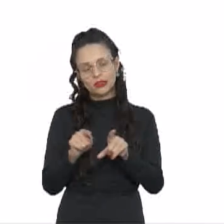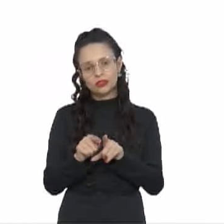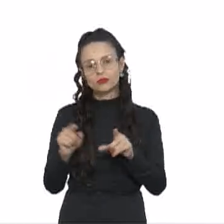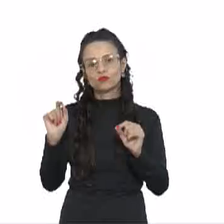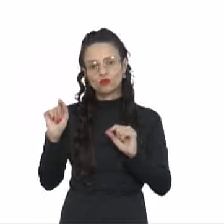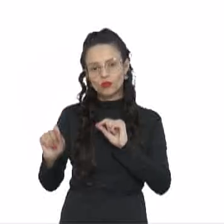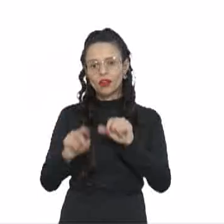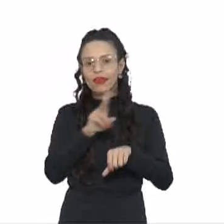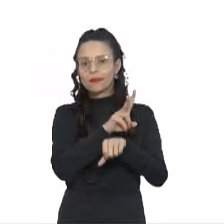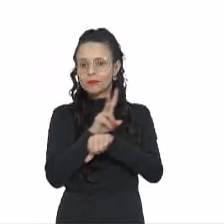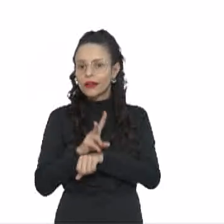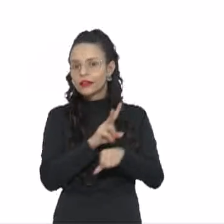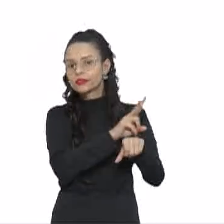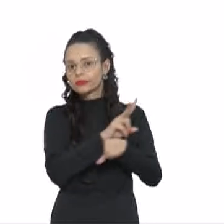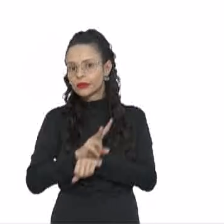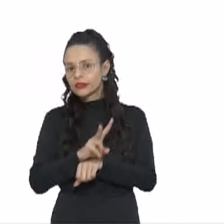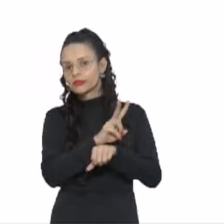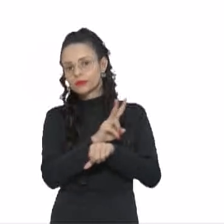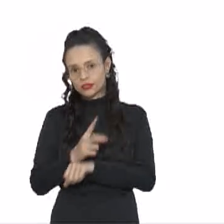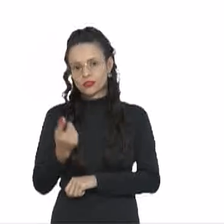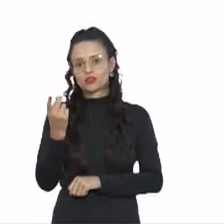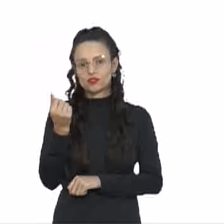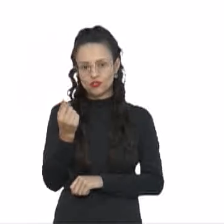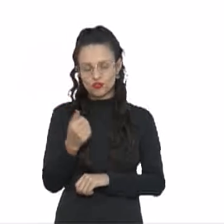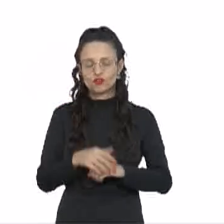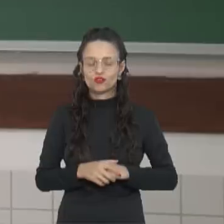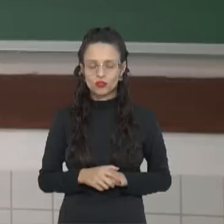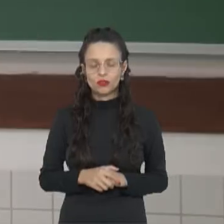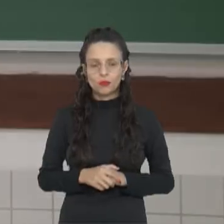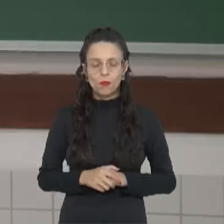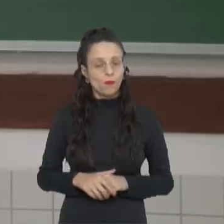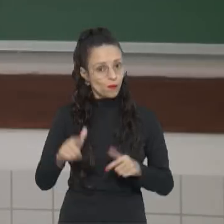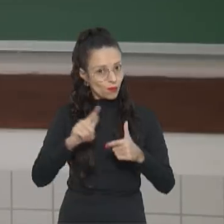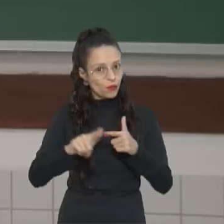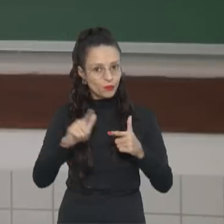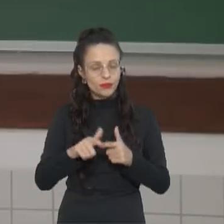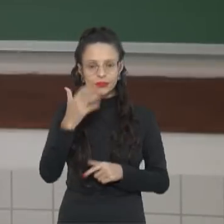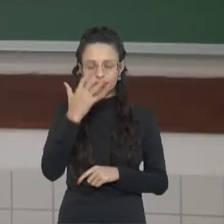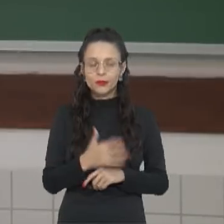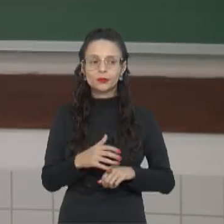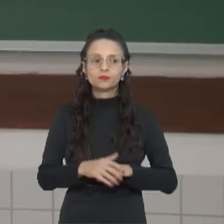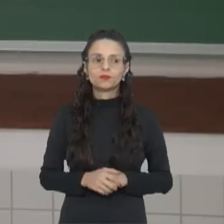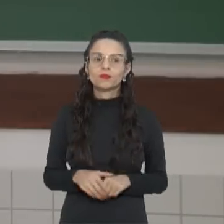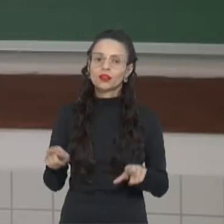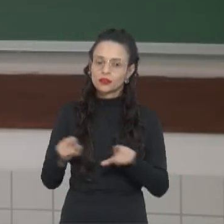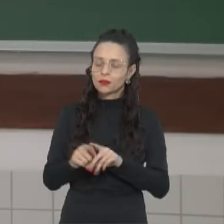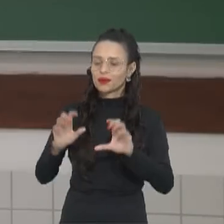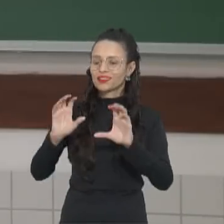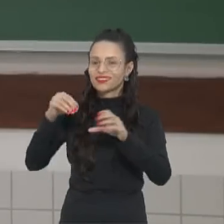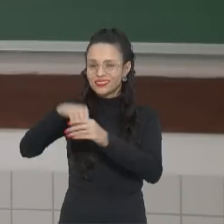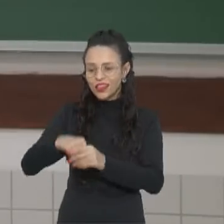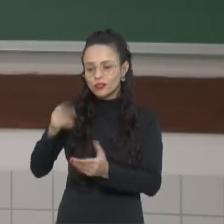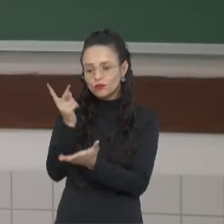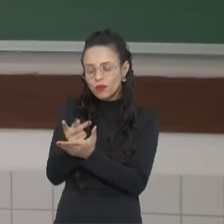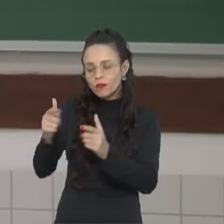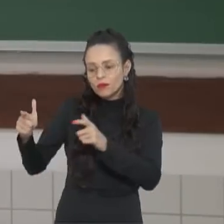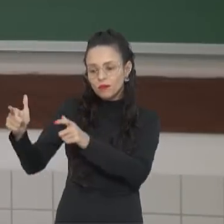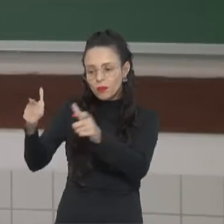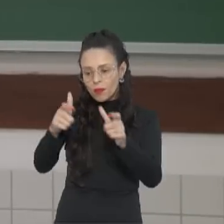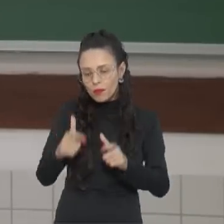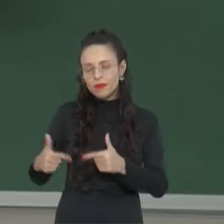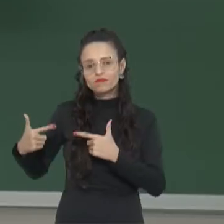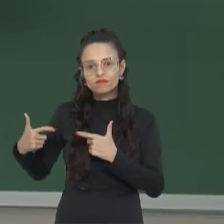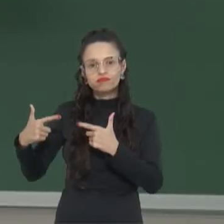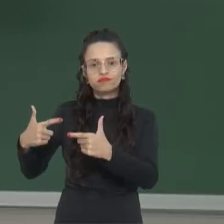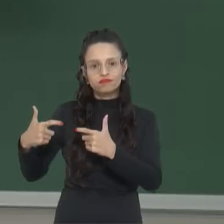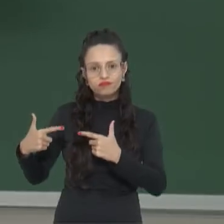a empréstimos externos, agravando o problema. As guerras civis prejudicaram ainda mais a